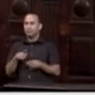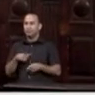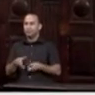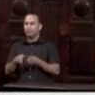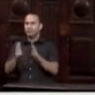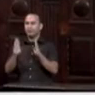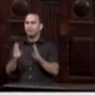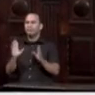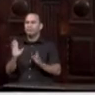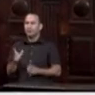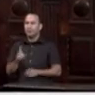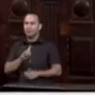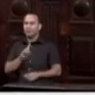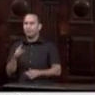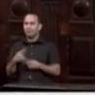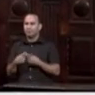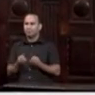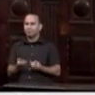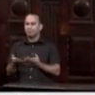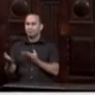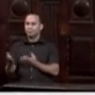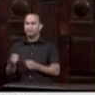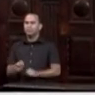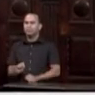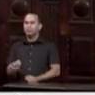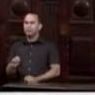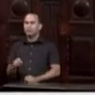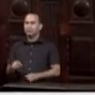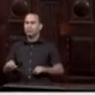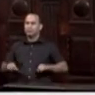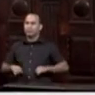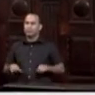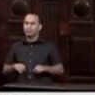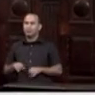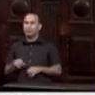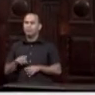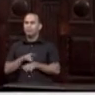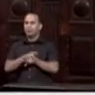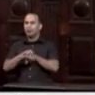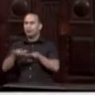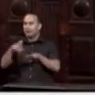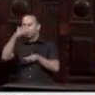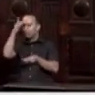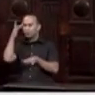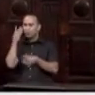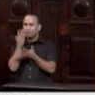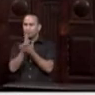quem interessa aumentar e prolongar o sofrimento de tanta gente que perdeu